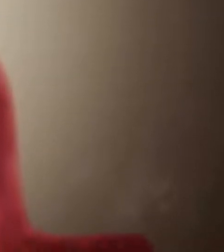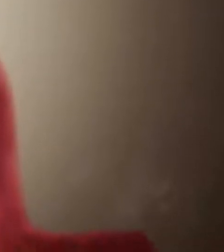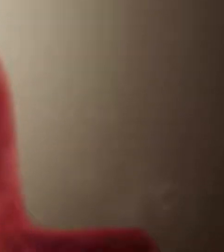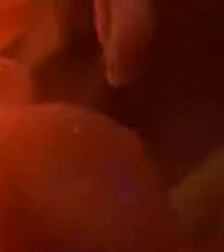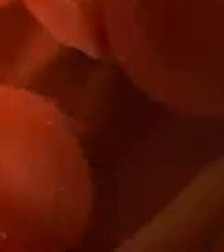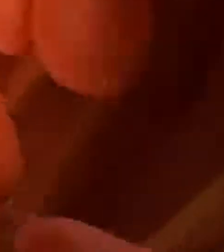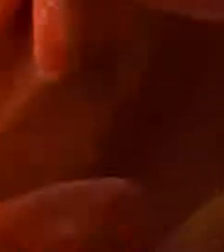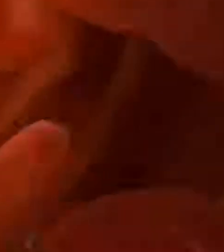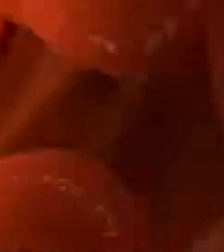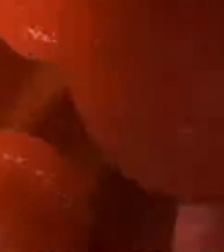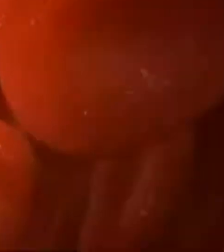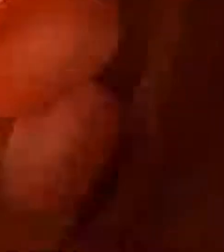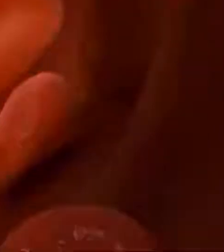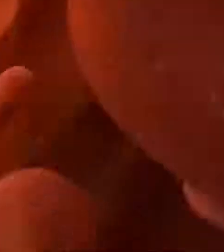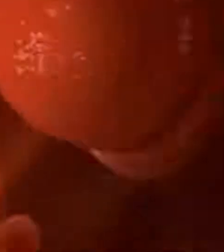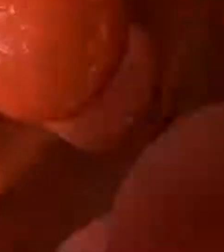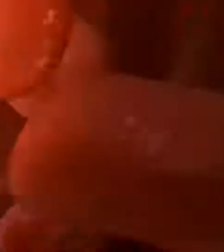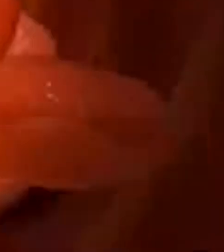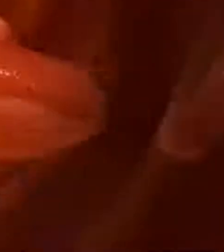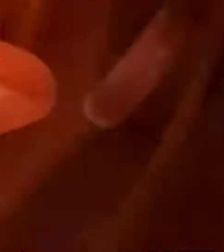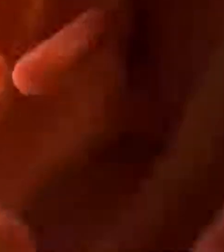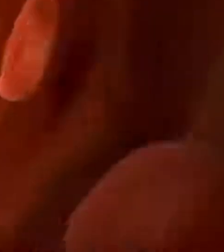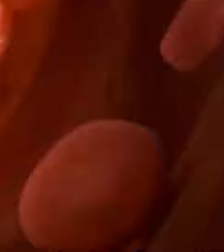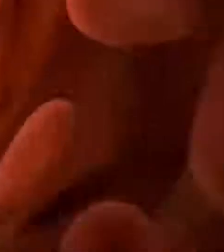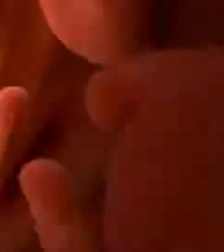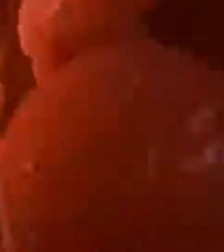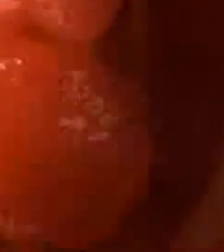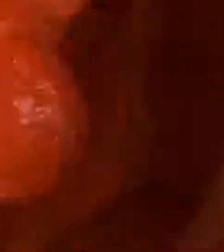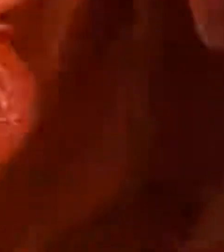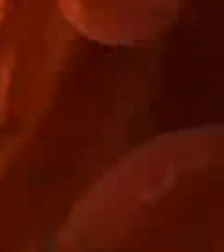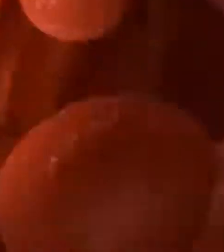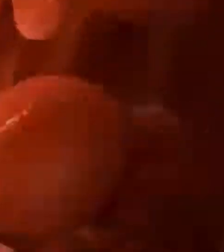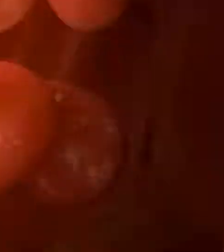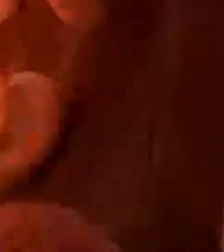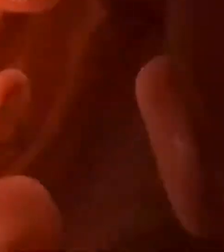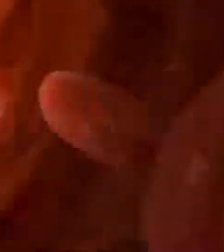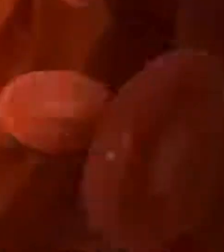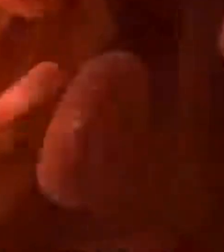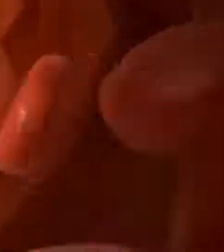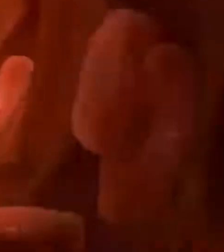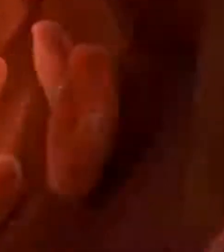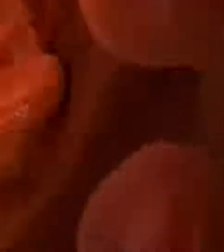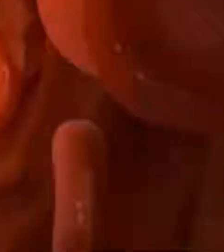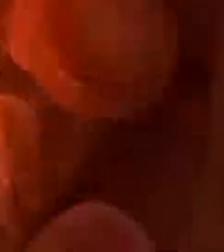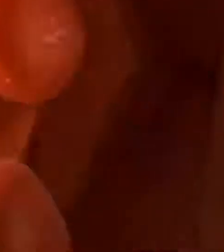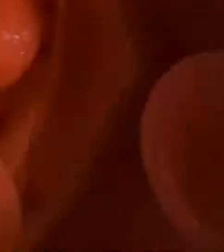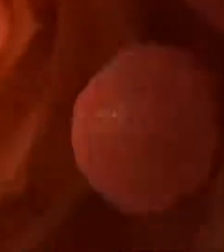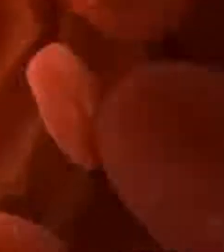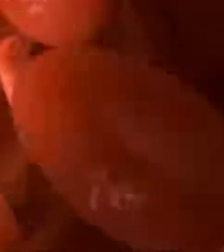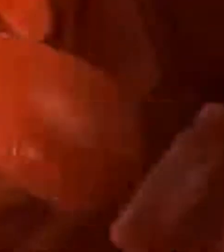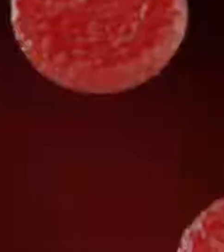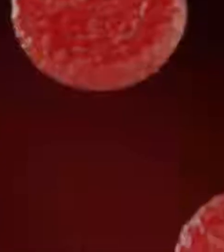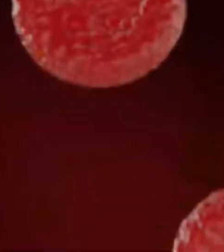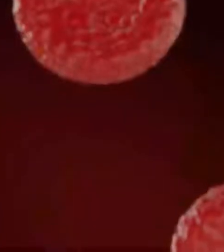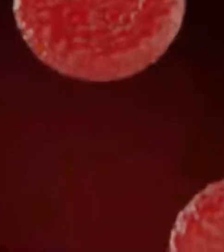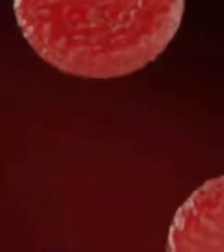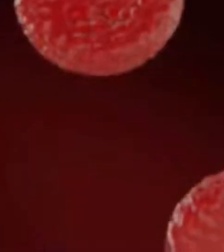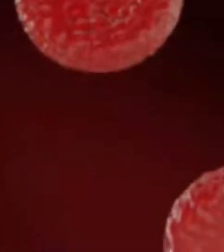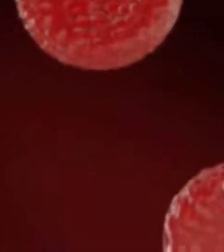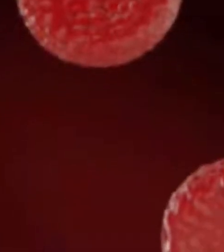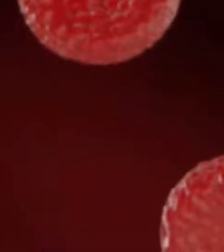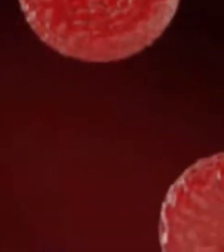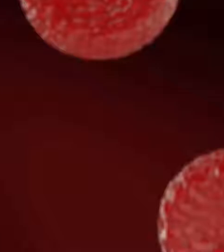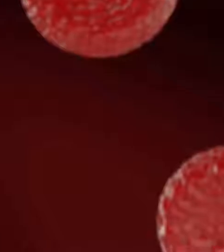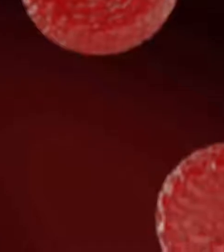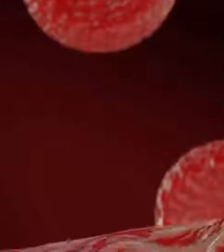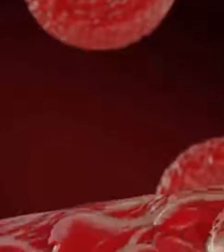de Rhesus, em que as células da mãe atacam as células do sangue do bebê, eliminando-as como se fosse uma